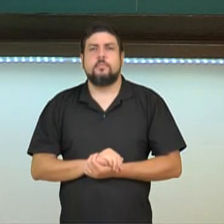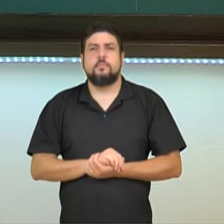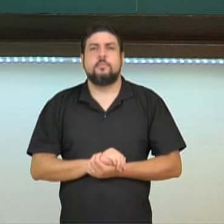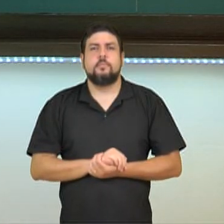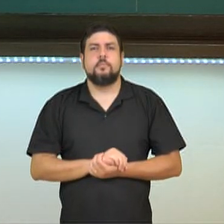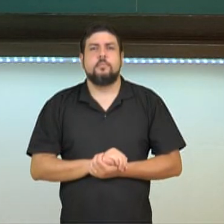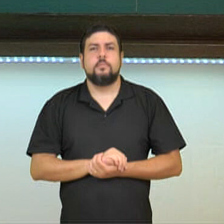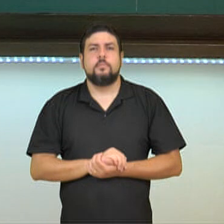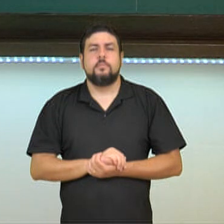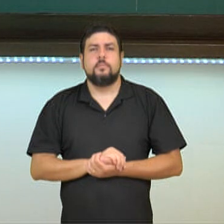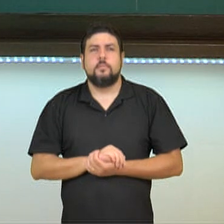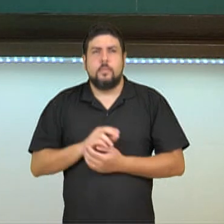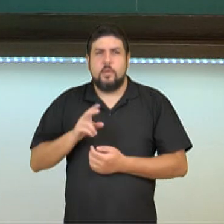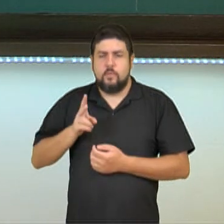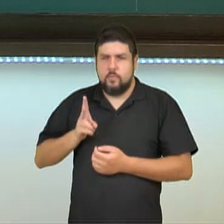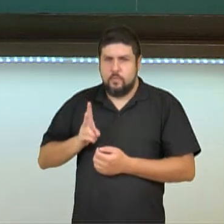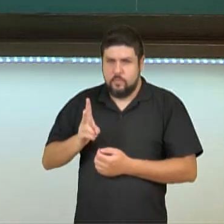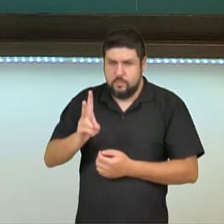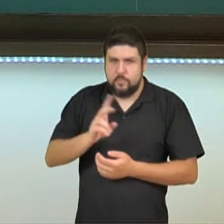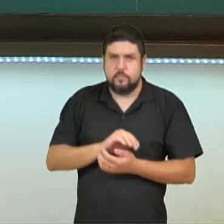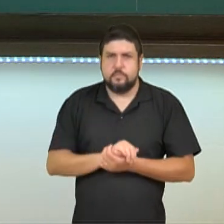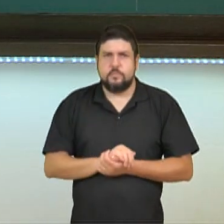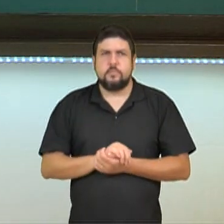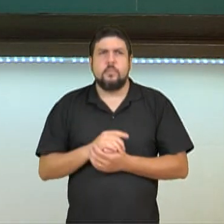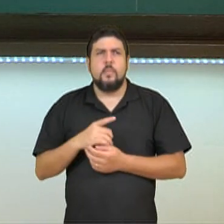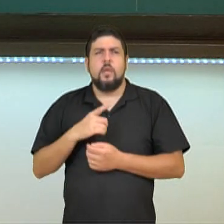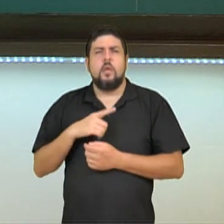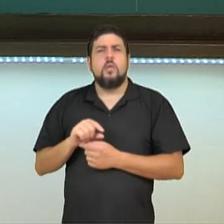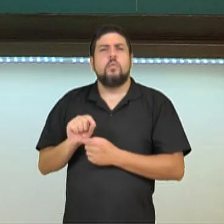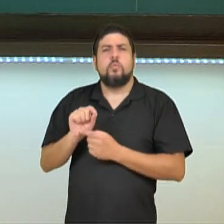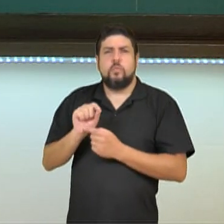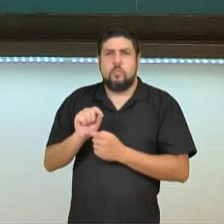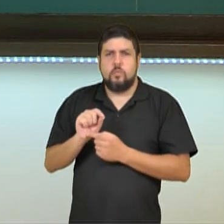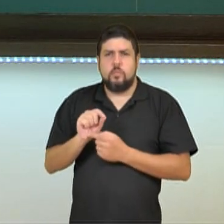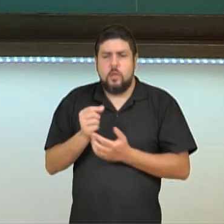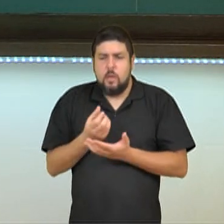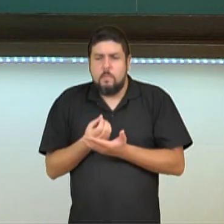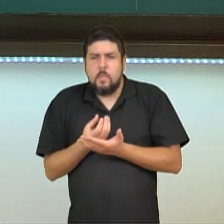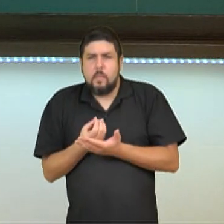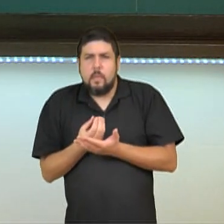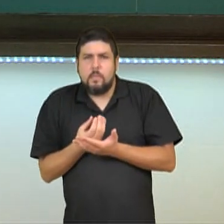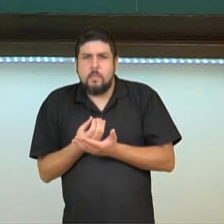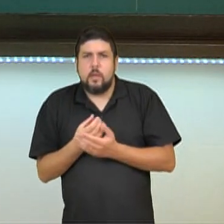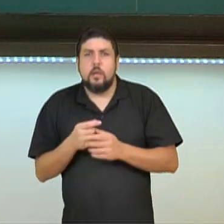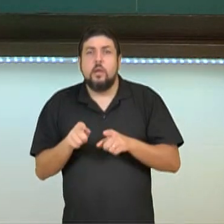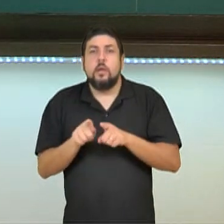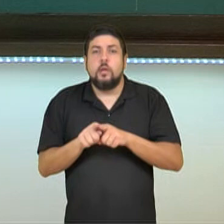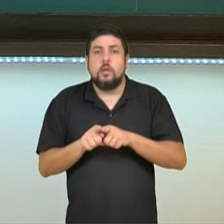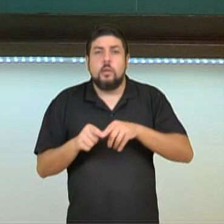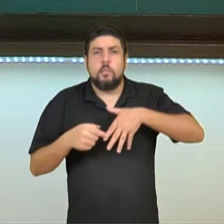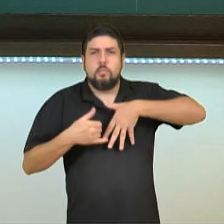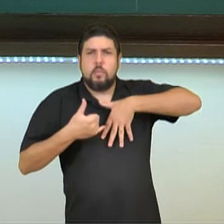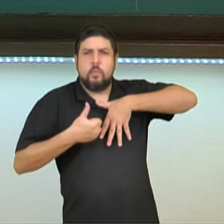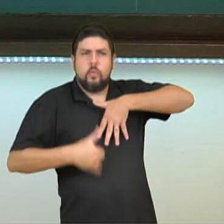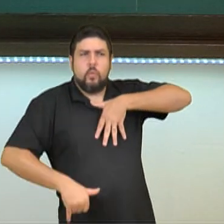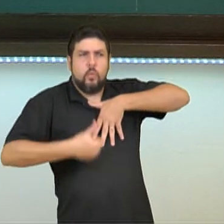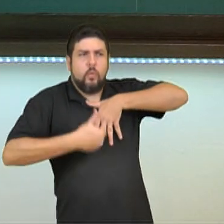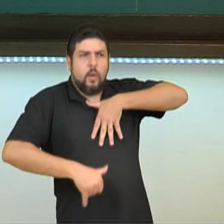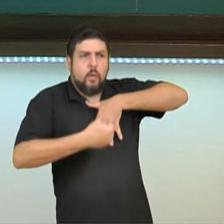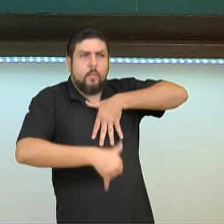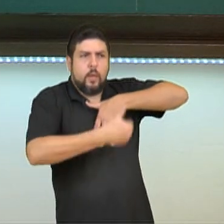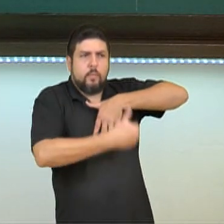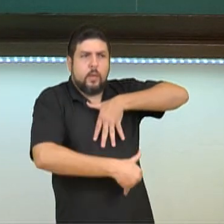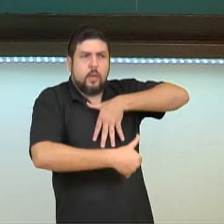Continuando então, uma outra estrutura, além dos linfonodos e dos vasos linfáticos, que também faz parte do